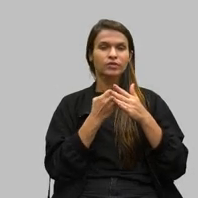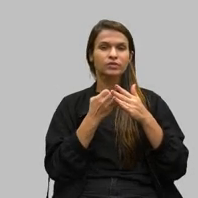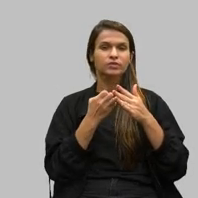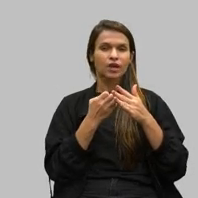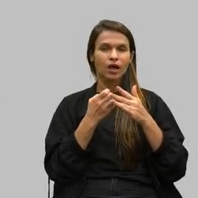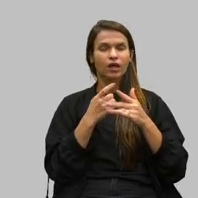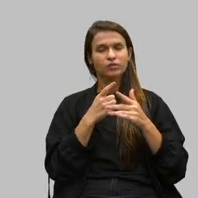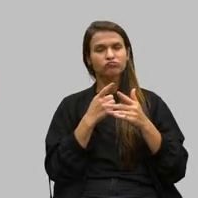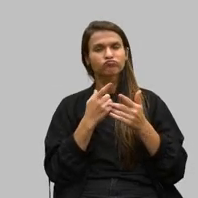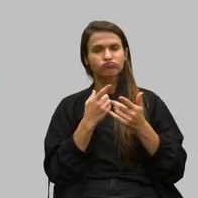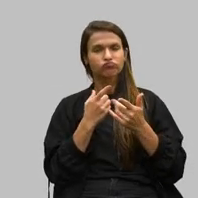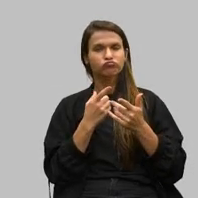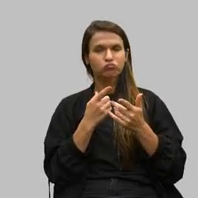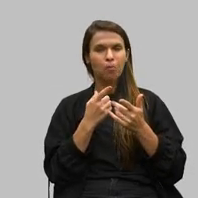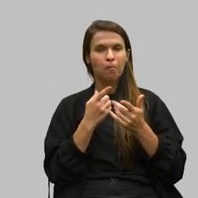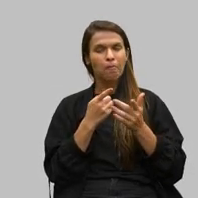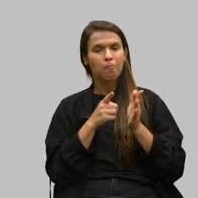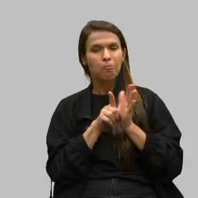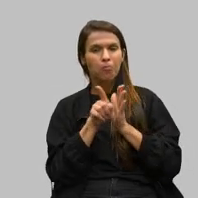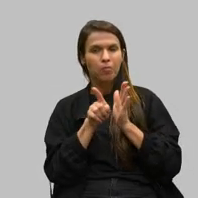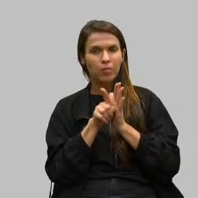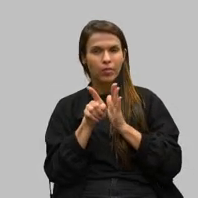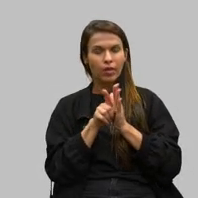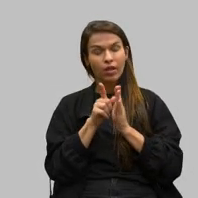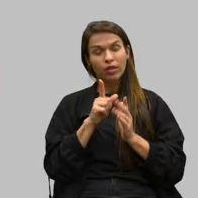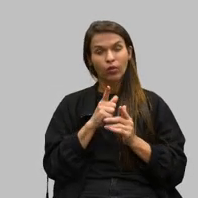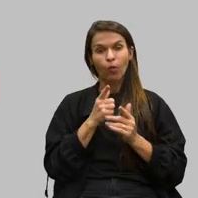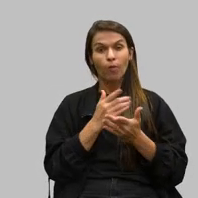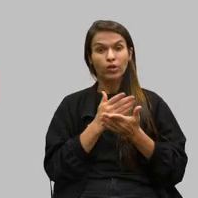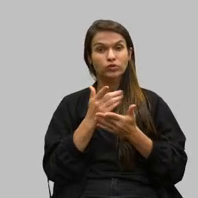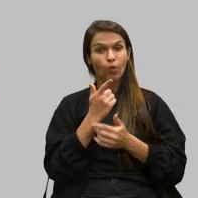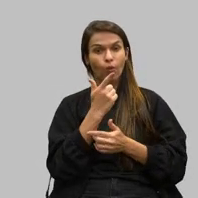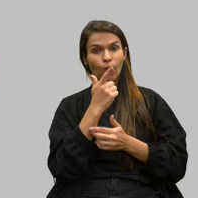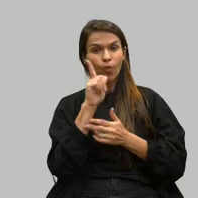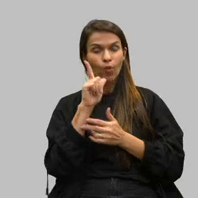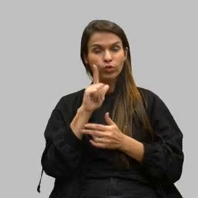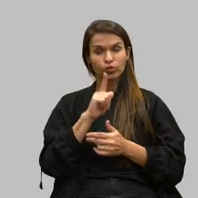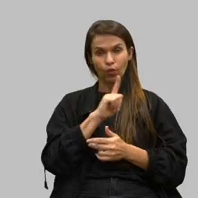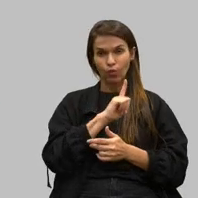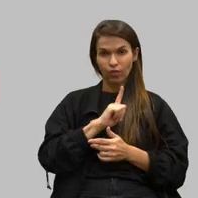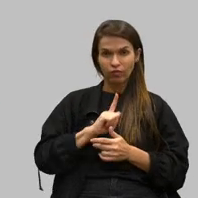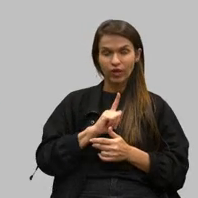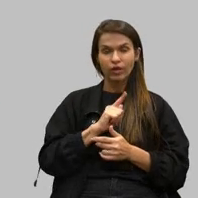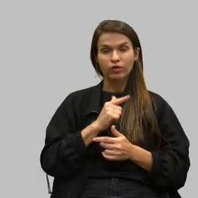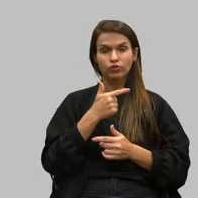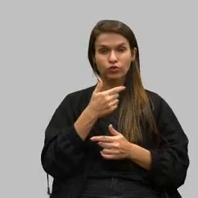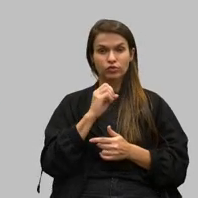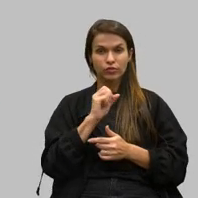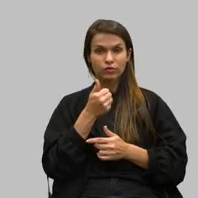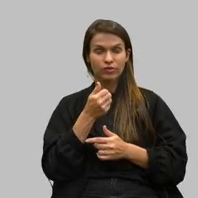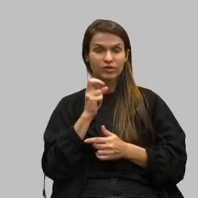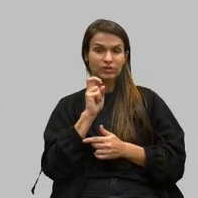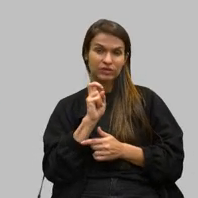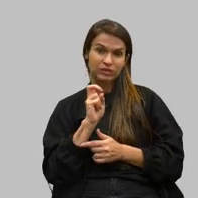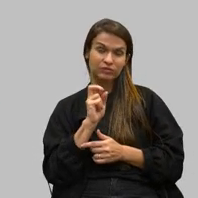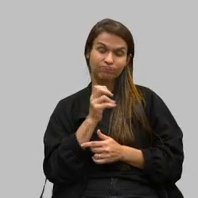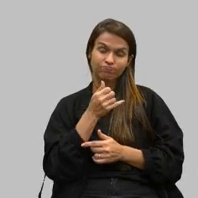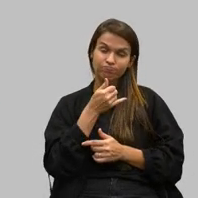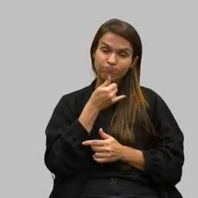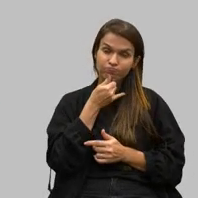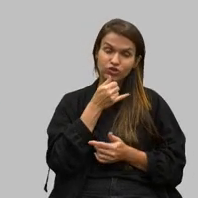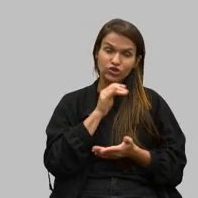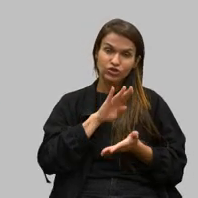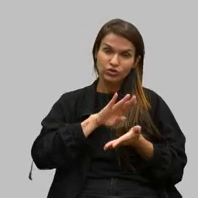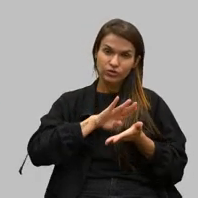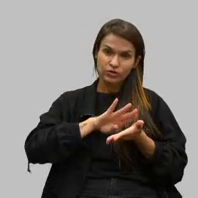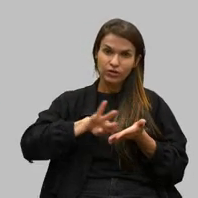questionando, enfim, entrou outro governo em 2015 e, infelizmente, tiraram